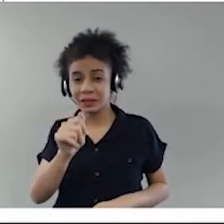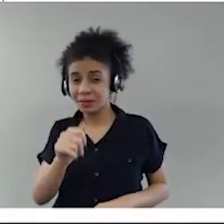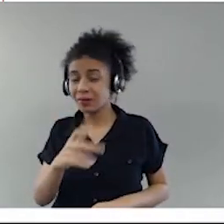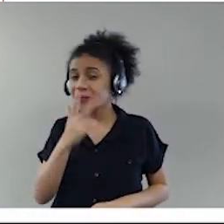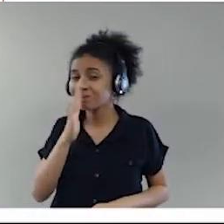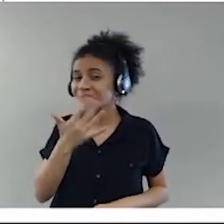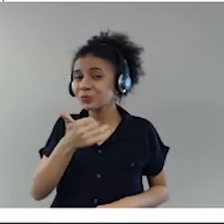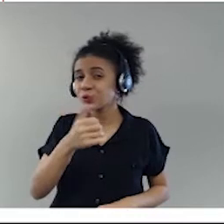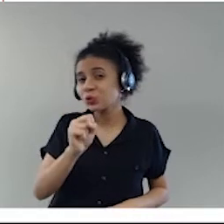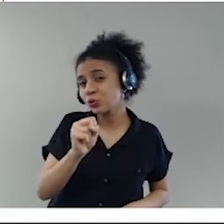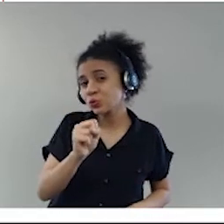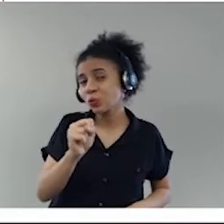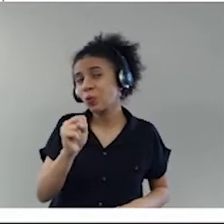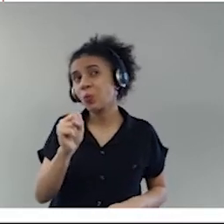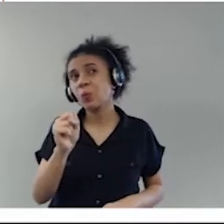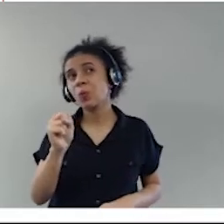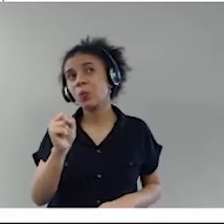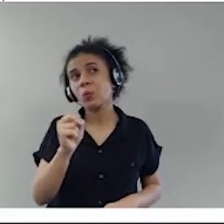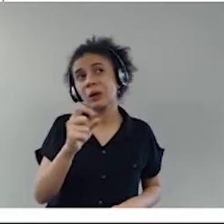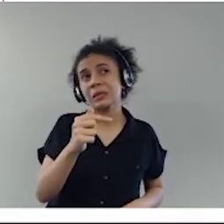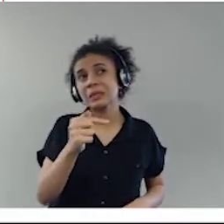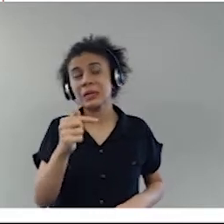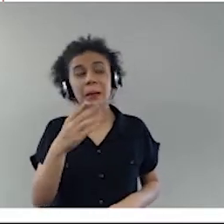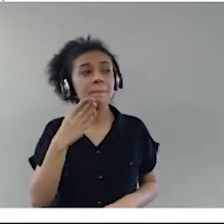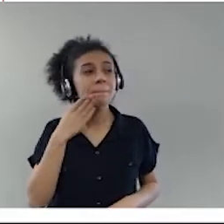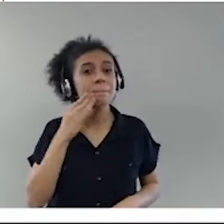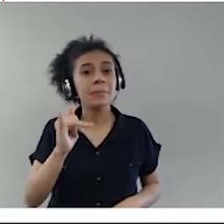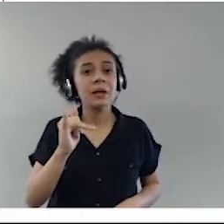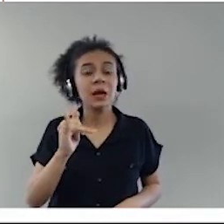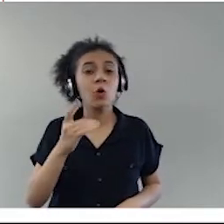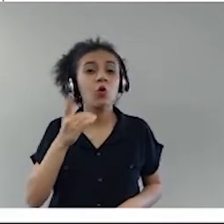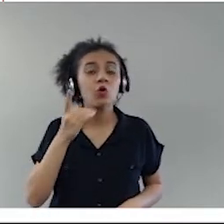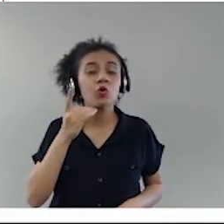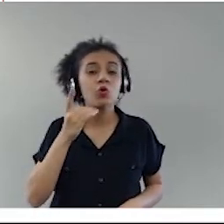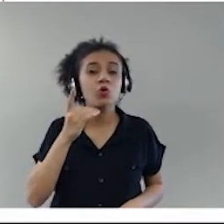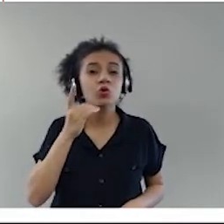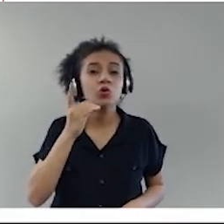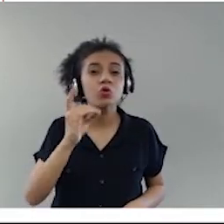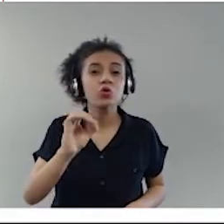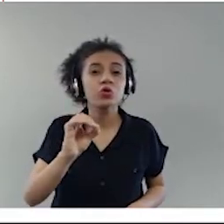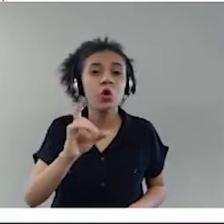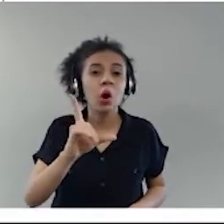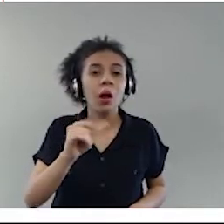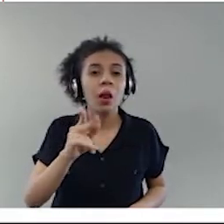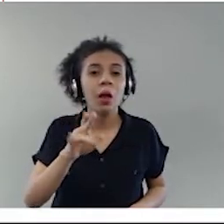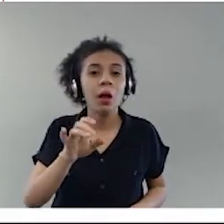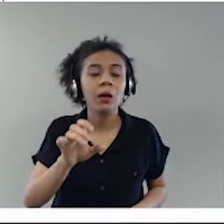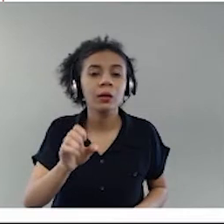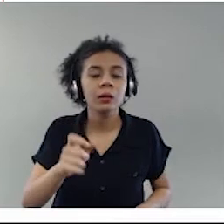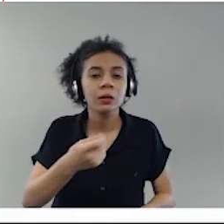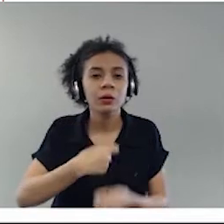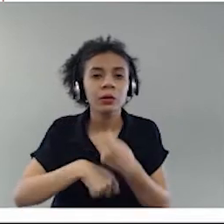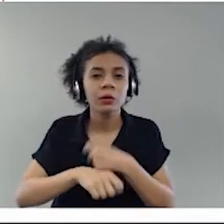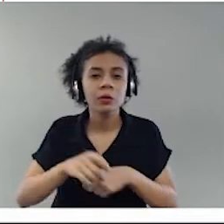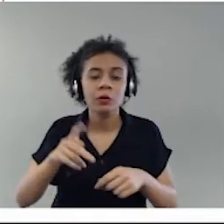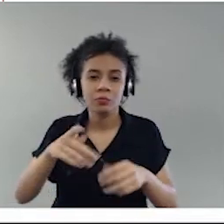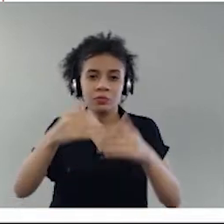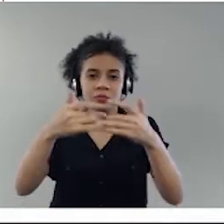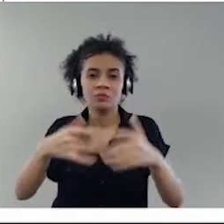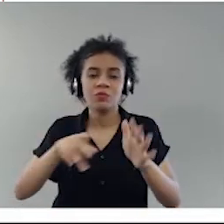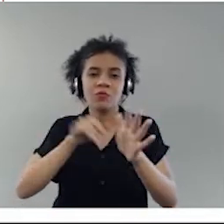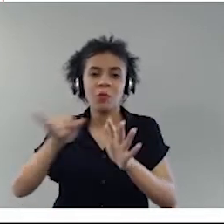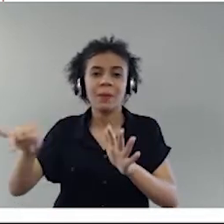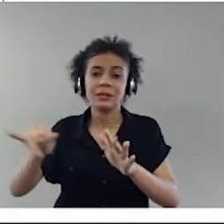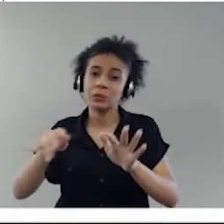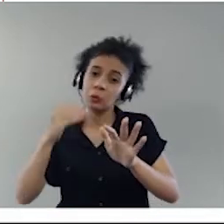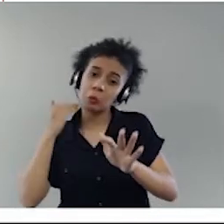de 7 a 18 bilhões de dólares de impacto econômico direto, segundo o Banco Mundial, podendo,